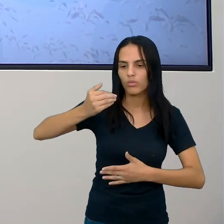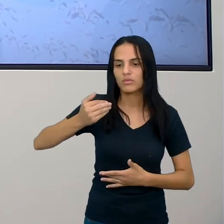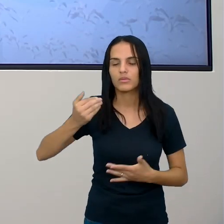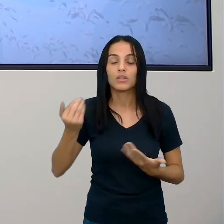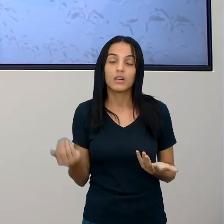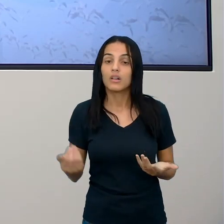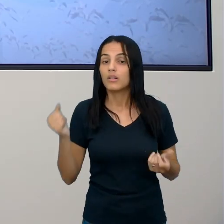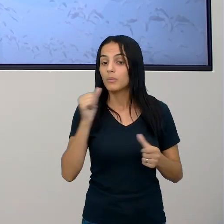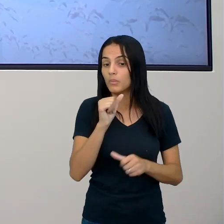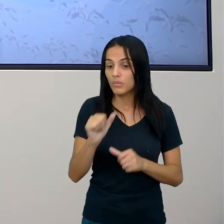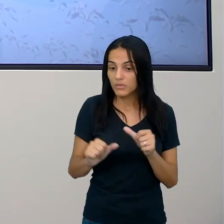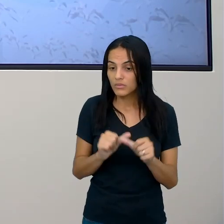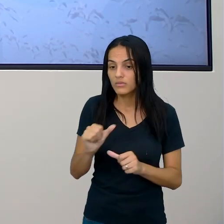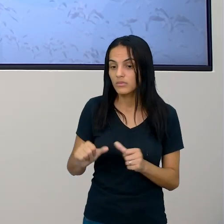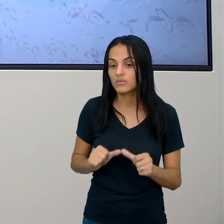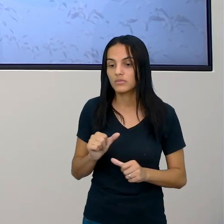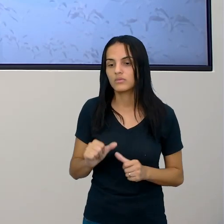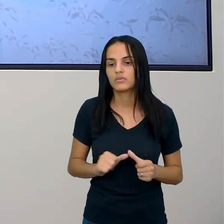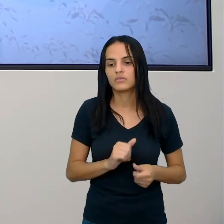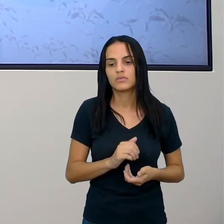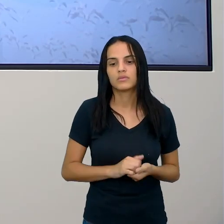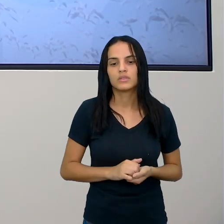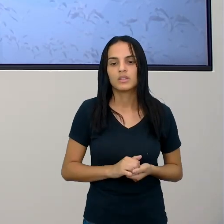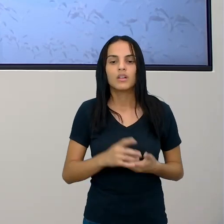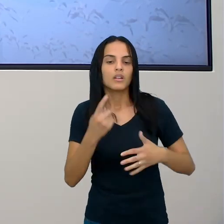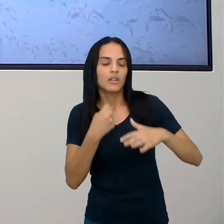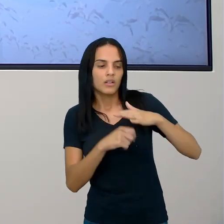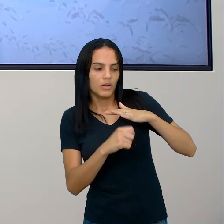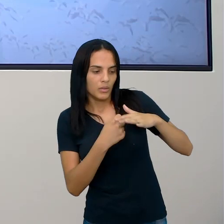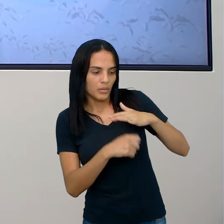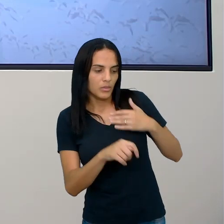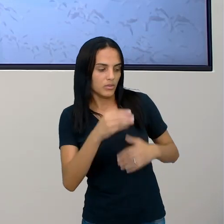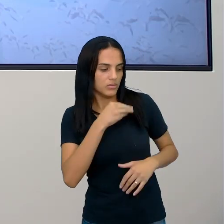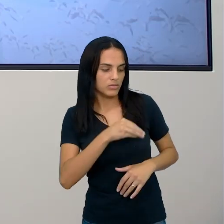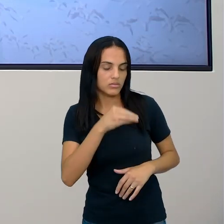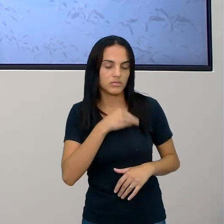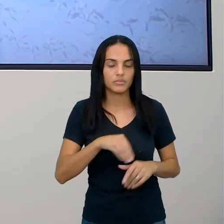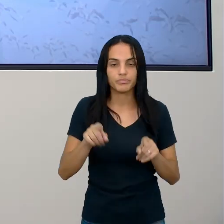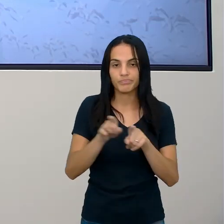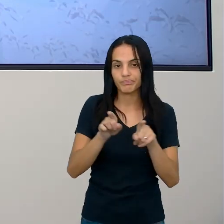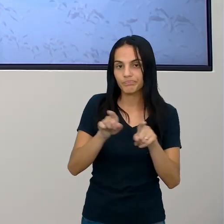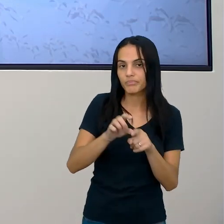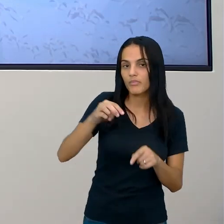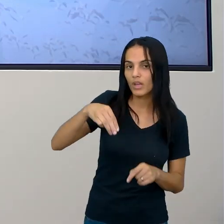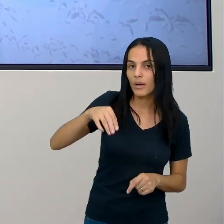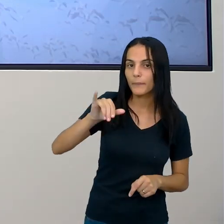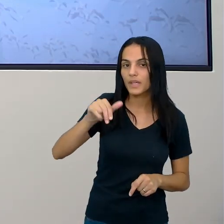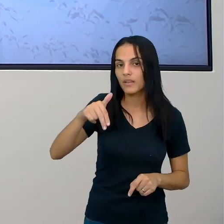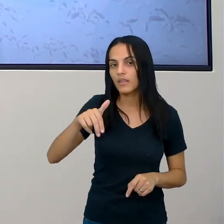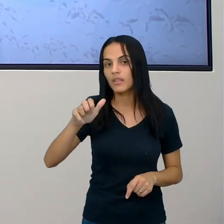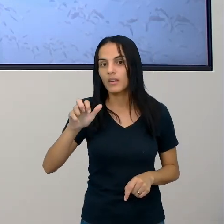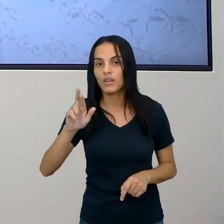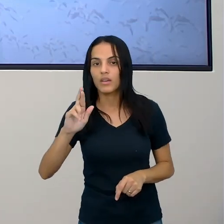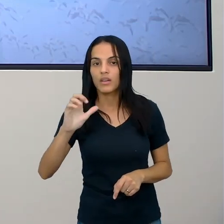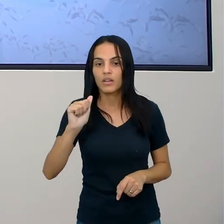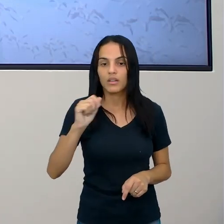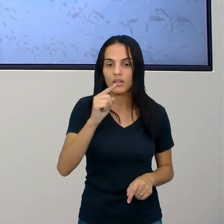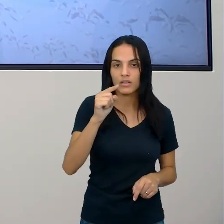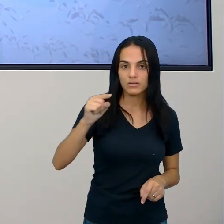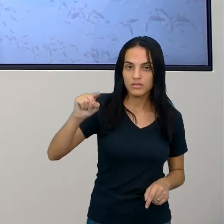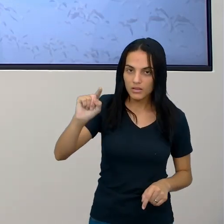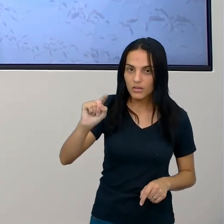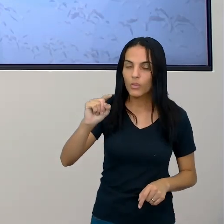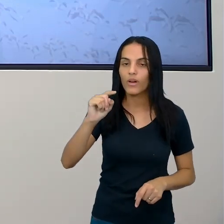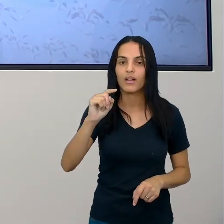mudou também a nossa economia, teve a mineração, teve também a economia